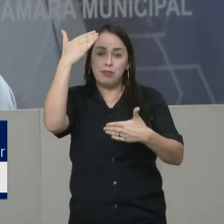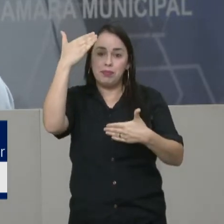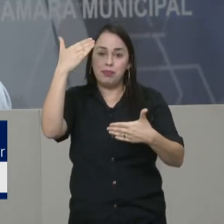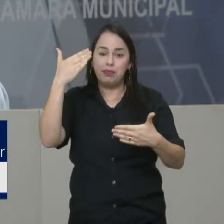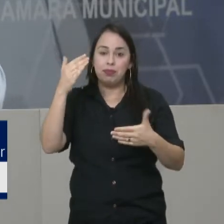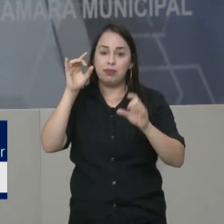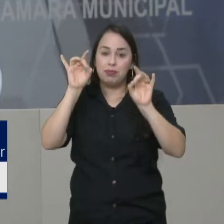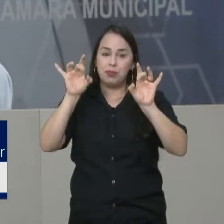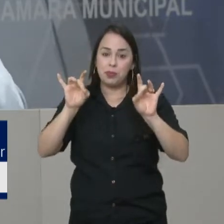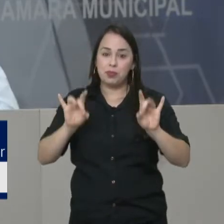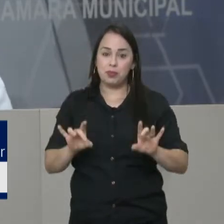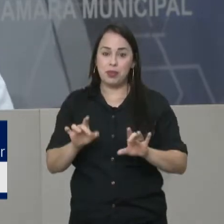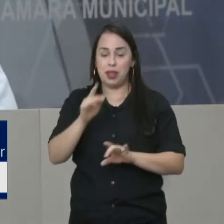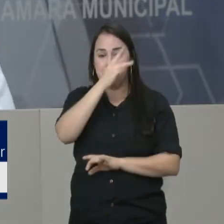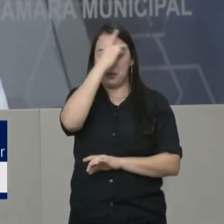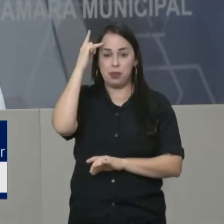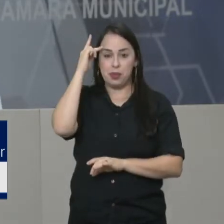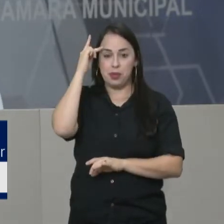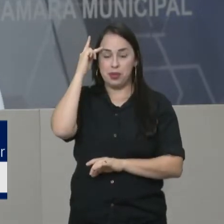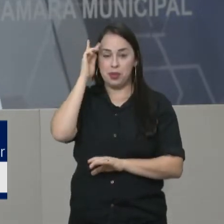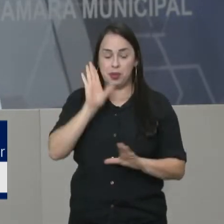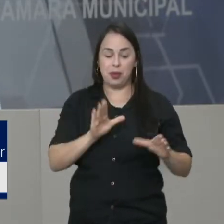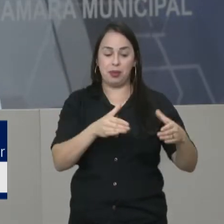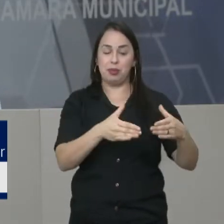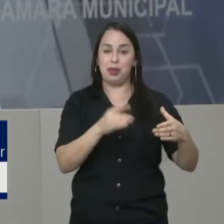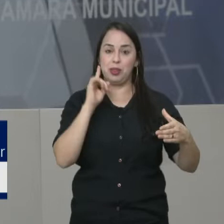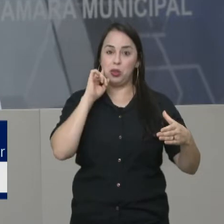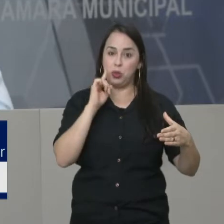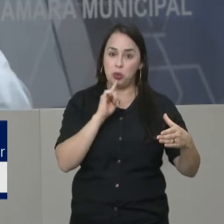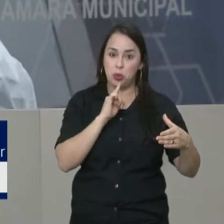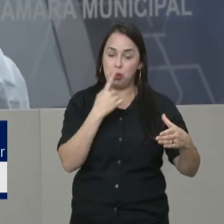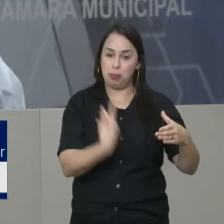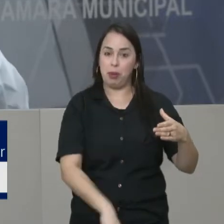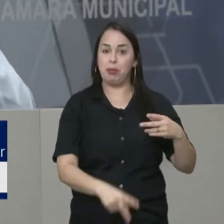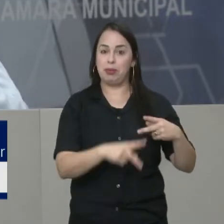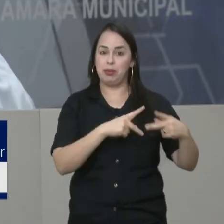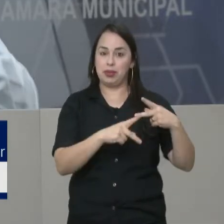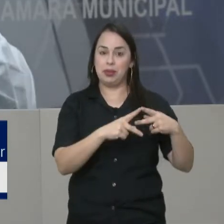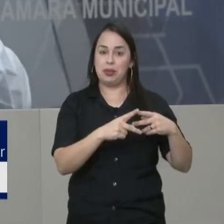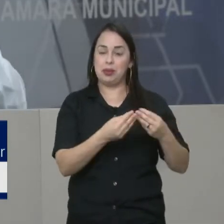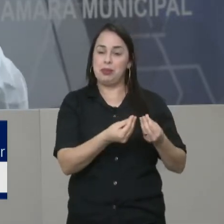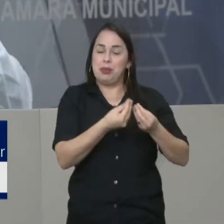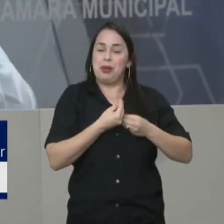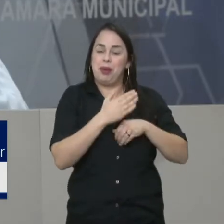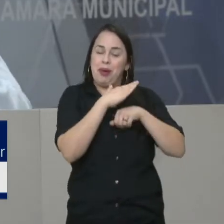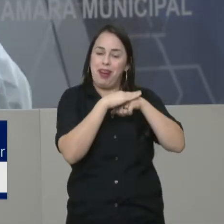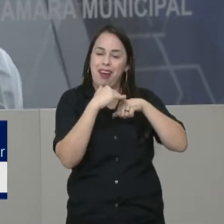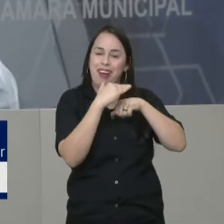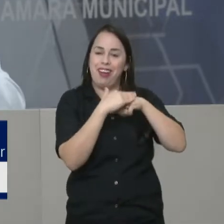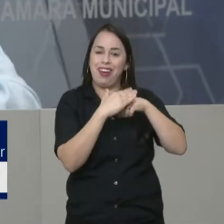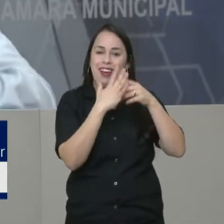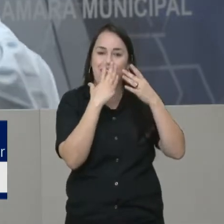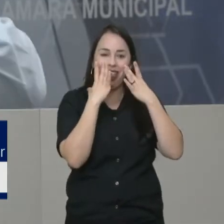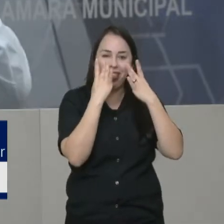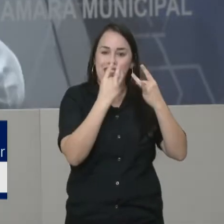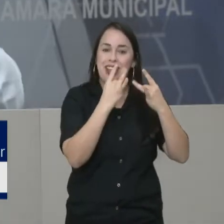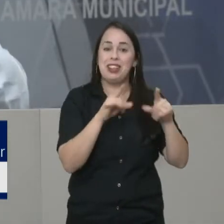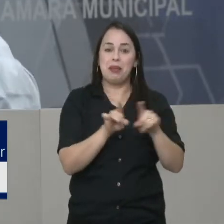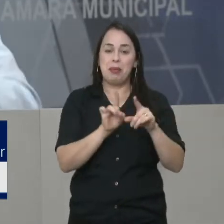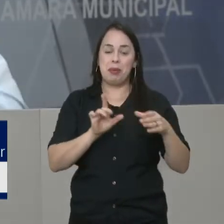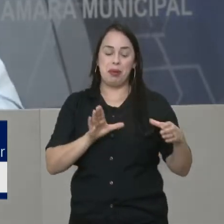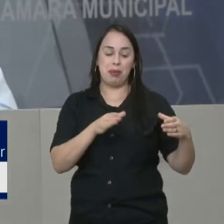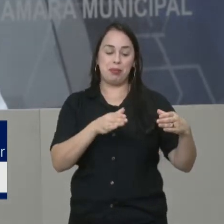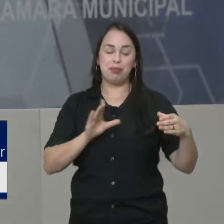especial aqueles que são da comunidade surda do nosso município. Me deram carinho, me deram atenção e me inseriram